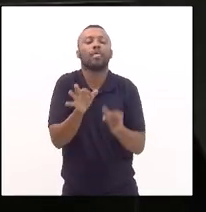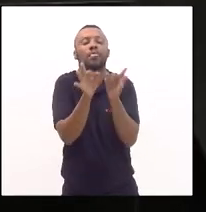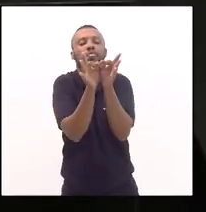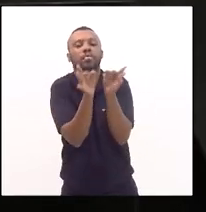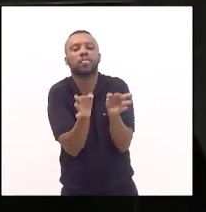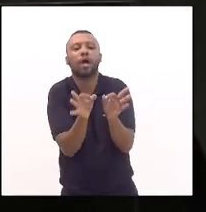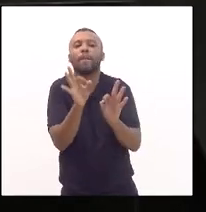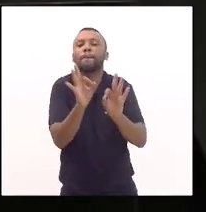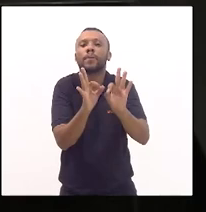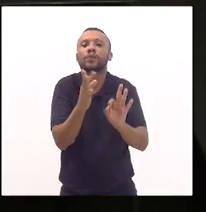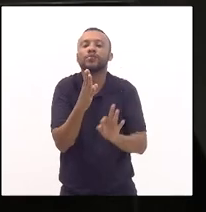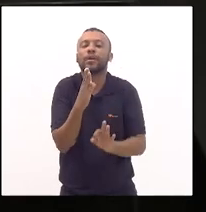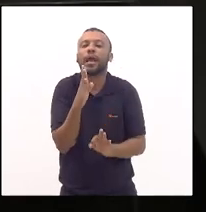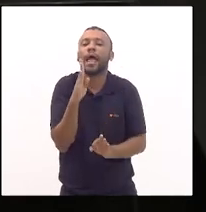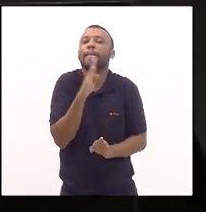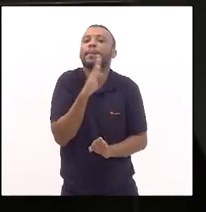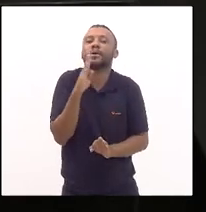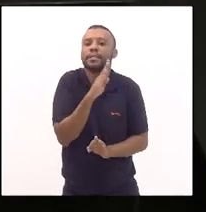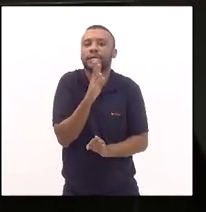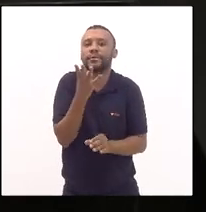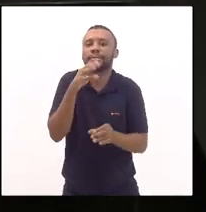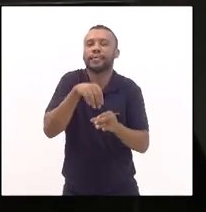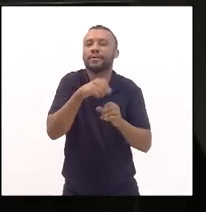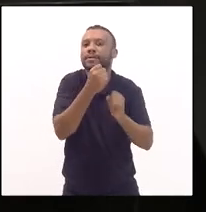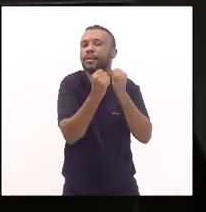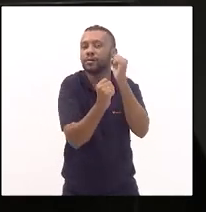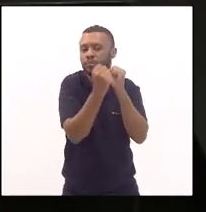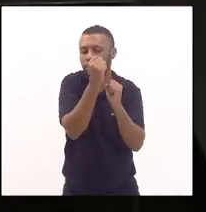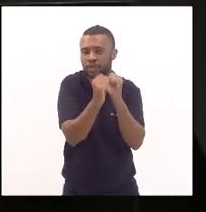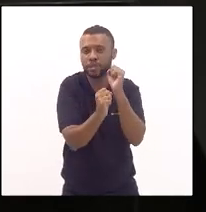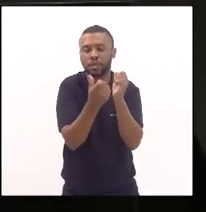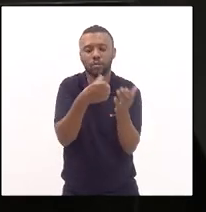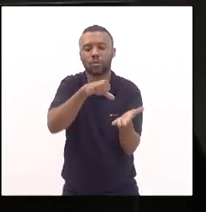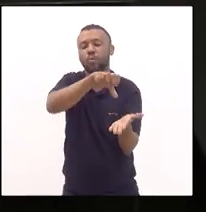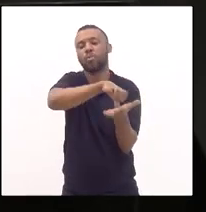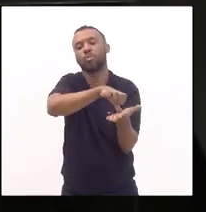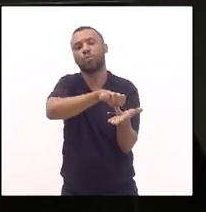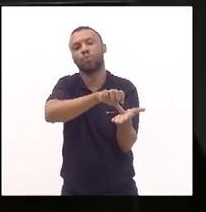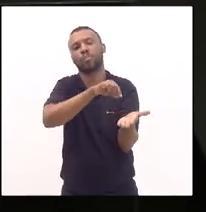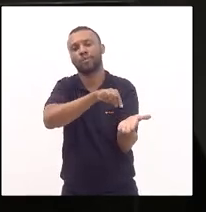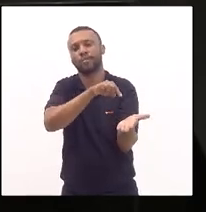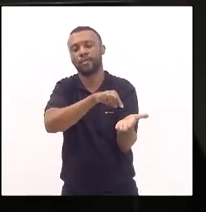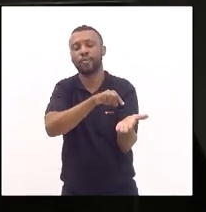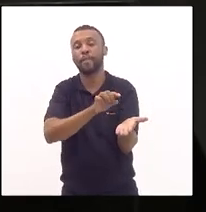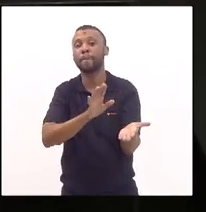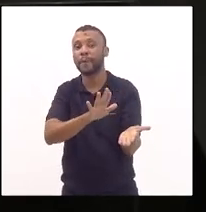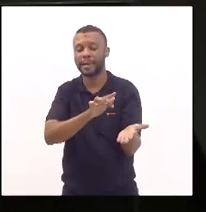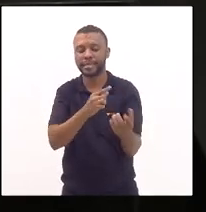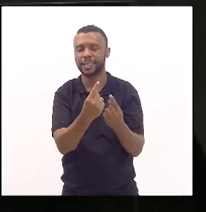de emergência das usinas nucleares, mas que é uma